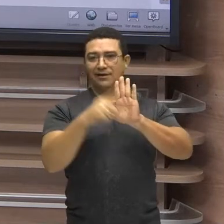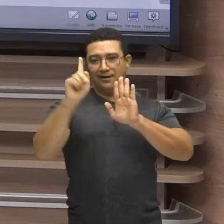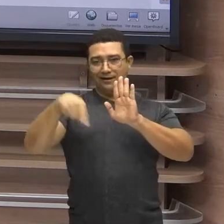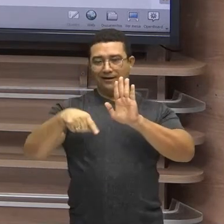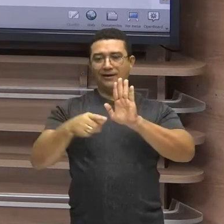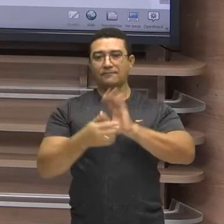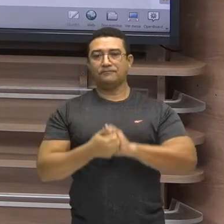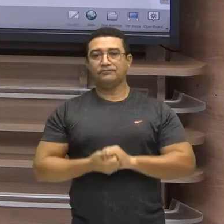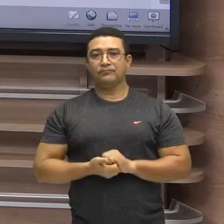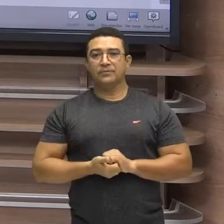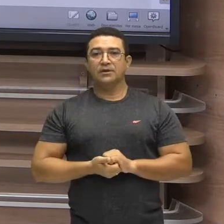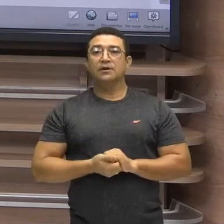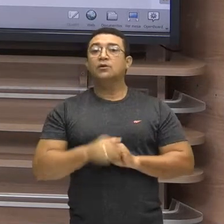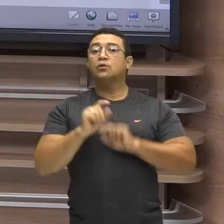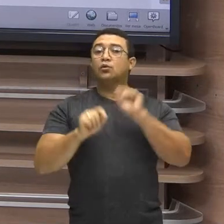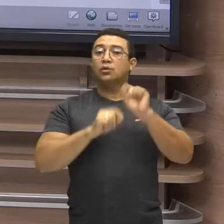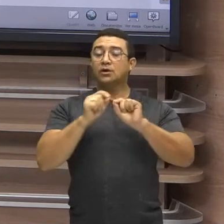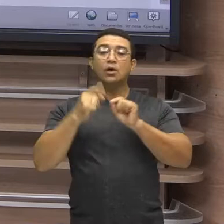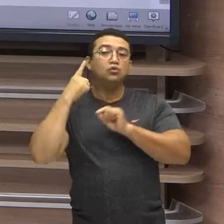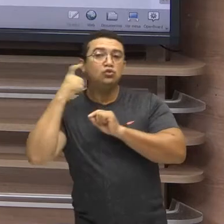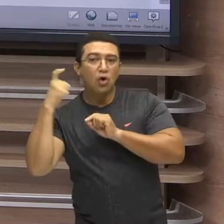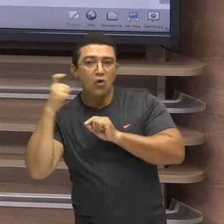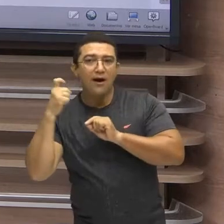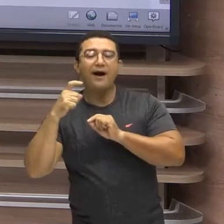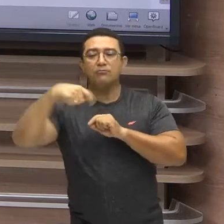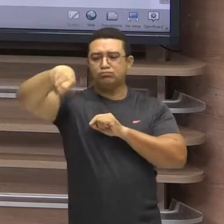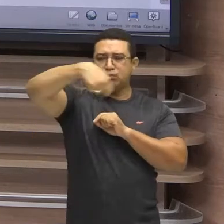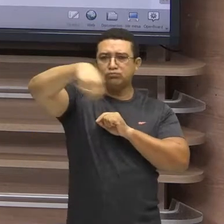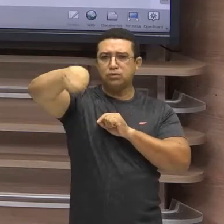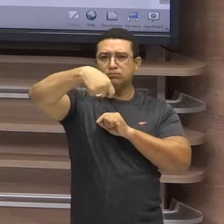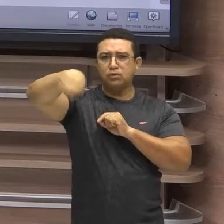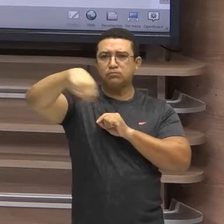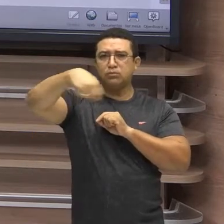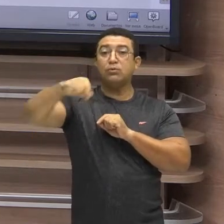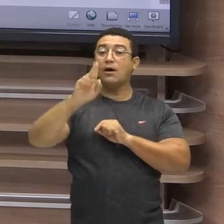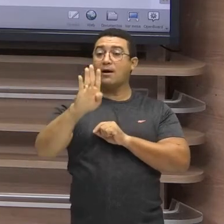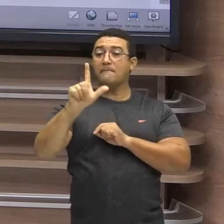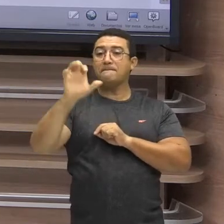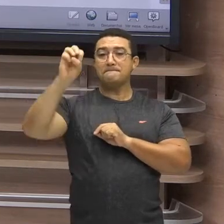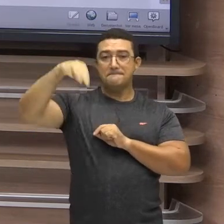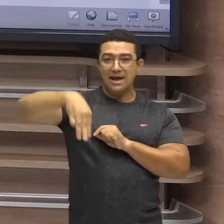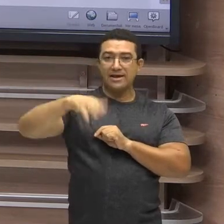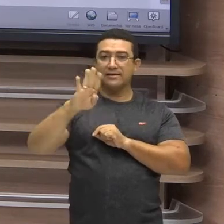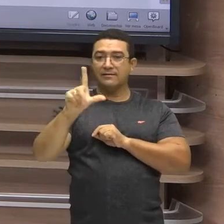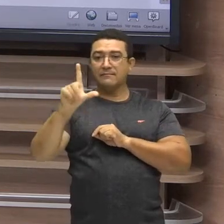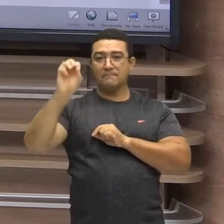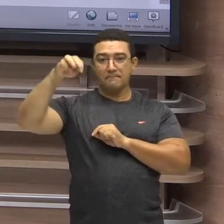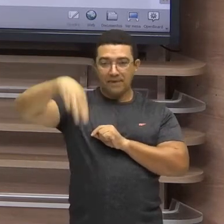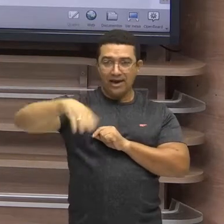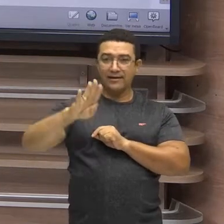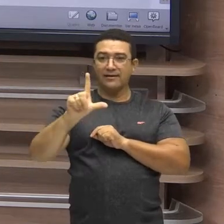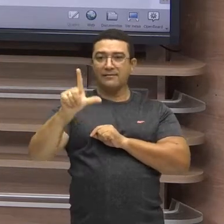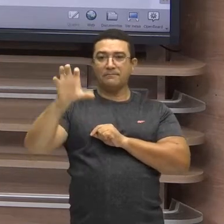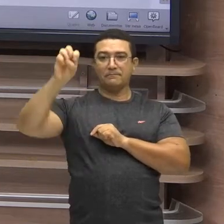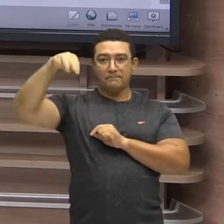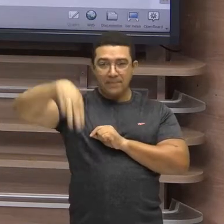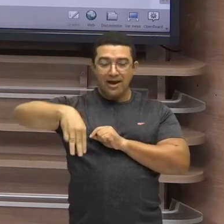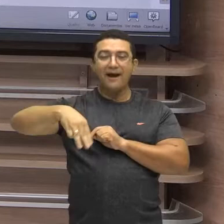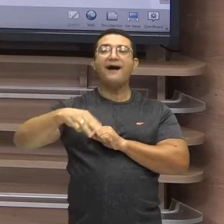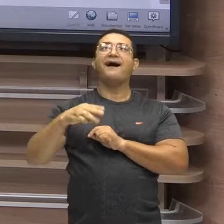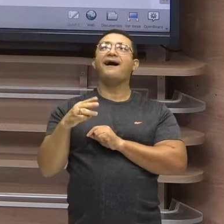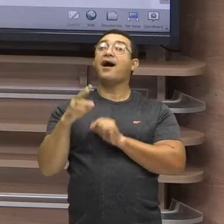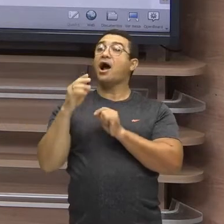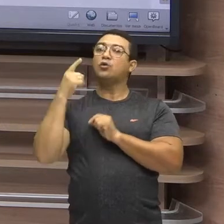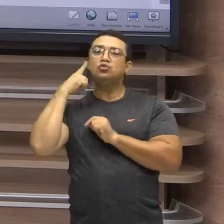pode classificar como uma onomatopeia. O que é que você vai dizer que é onomatopeia? É a imitação